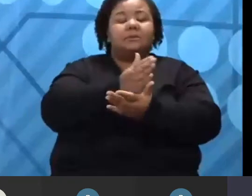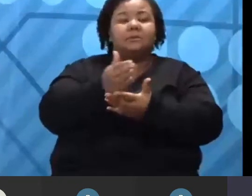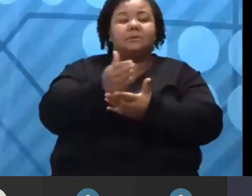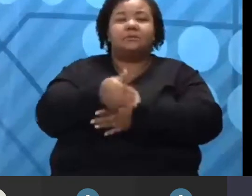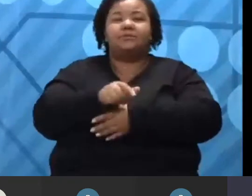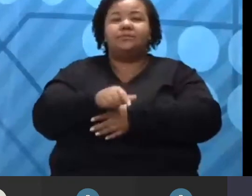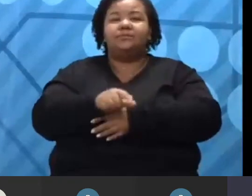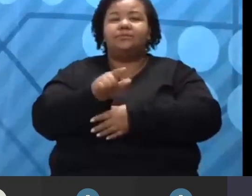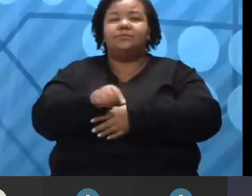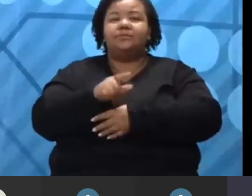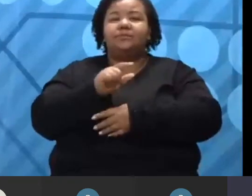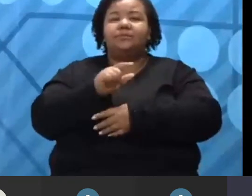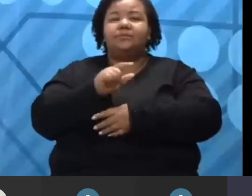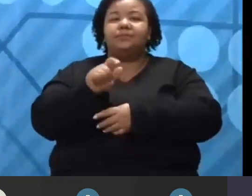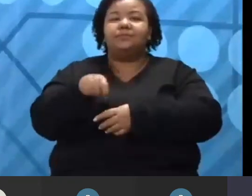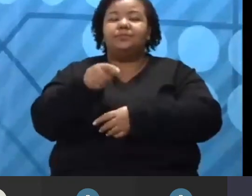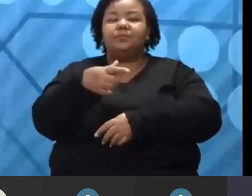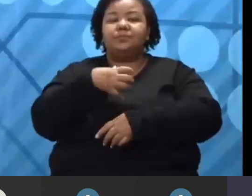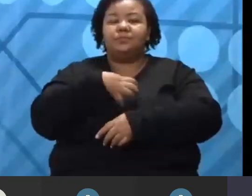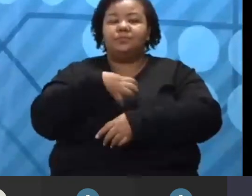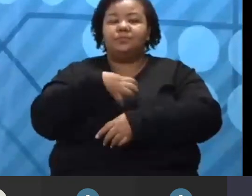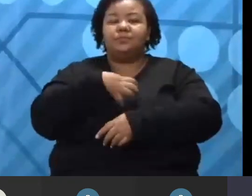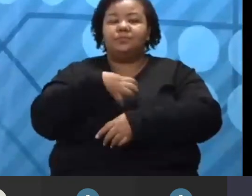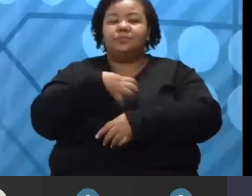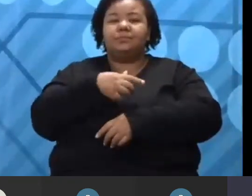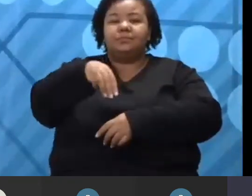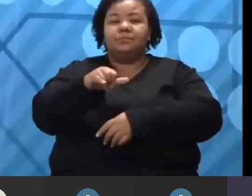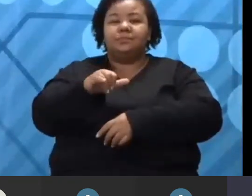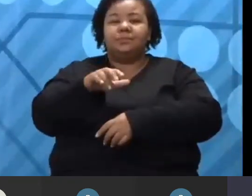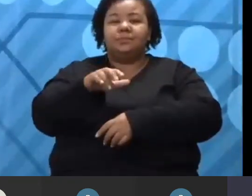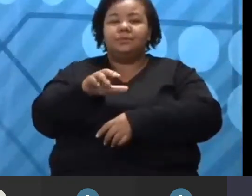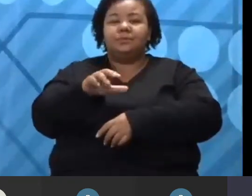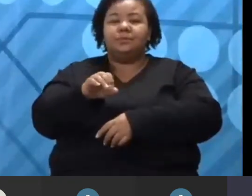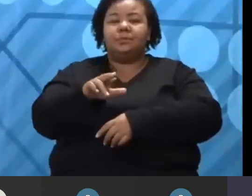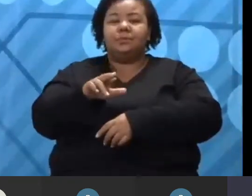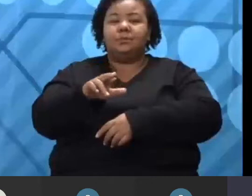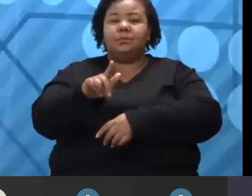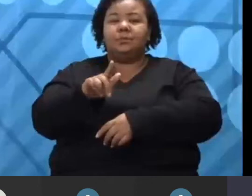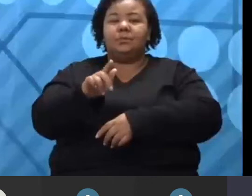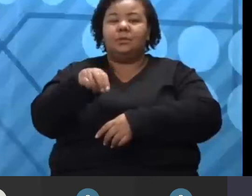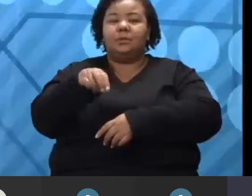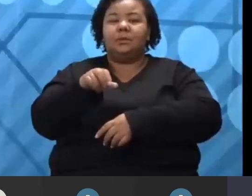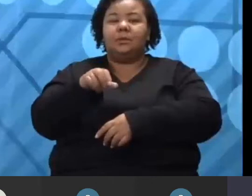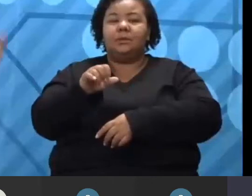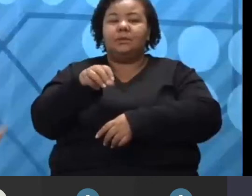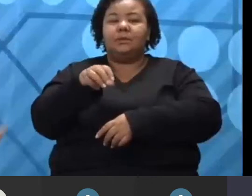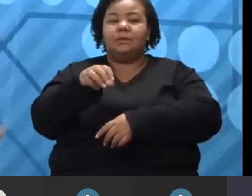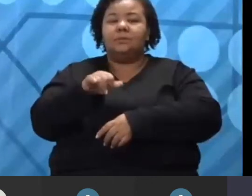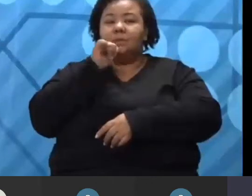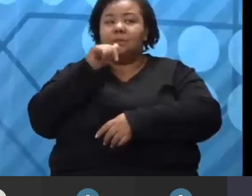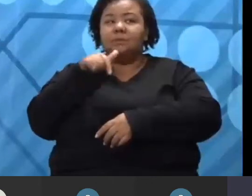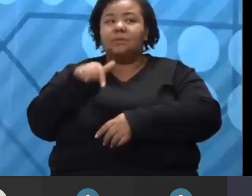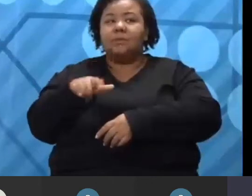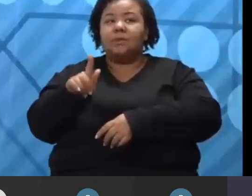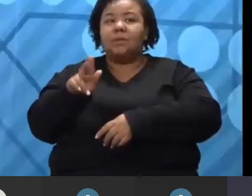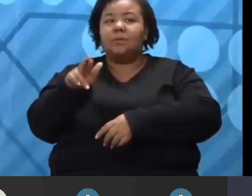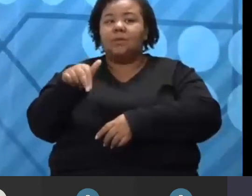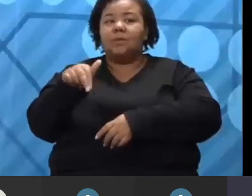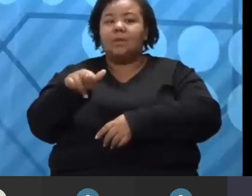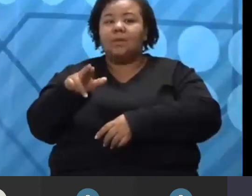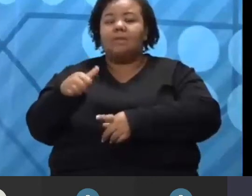selecionar qual é o tipo de micro-organismo que vai crescer. Eu quero que cresça uma bactéria gram-negativa, uma